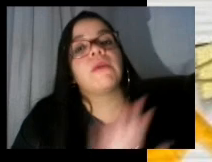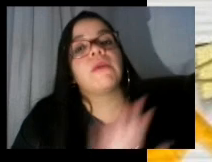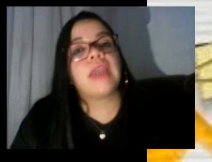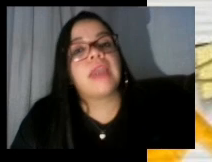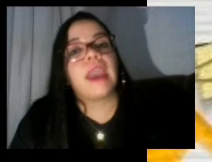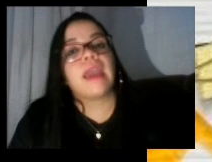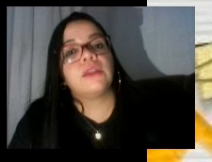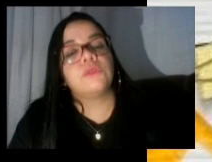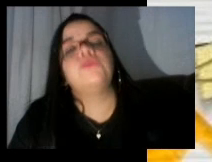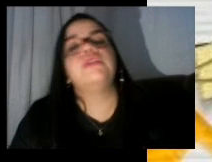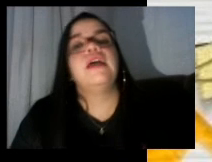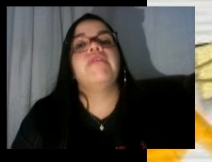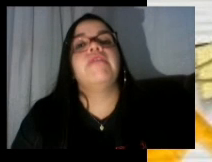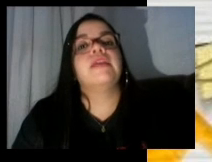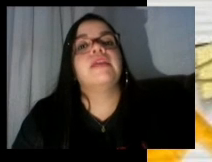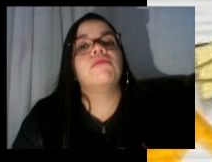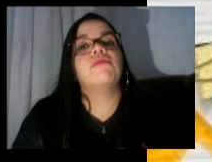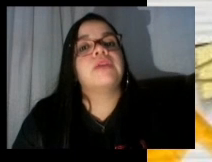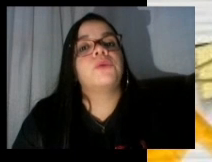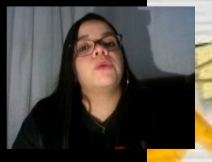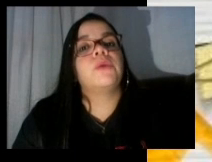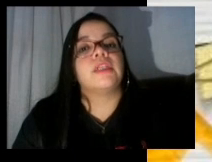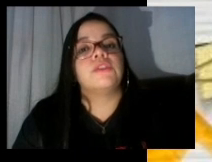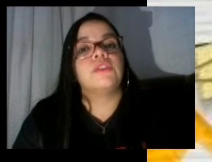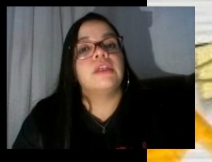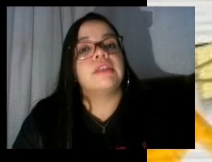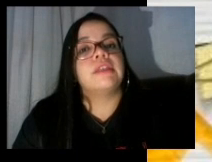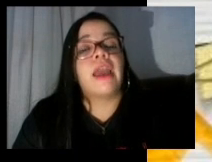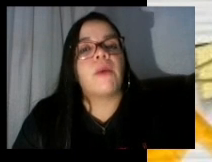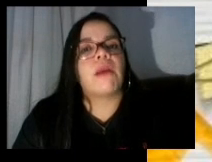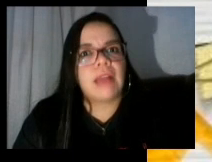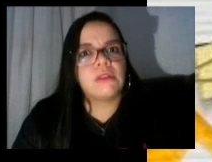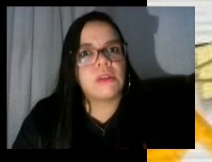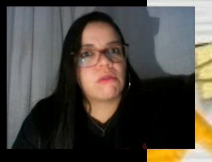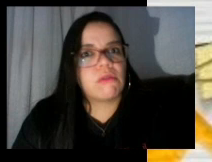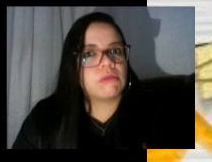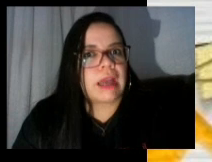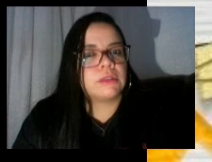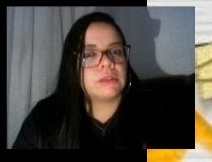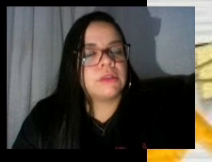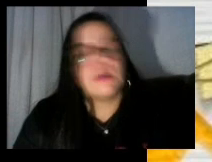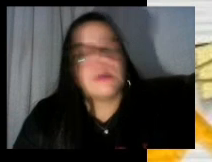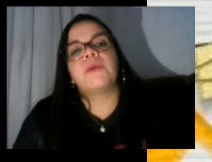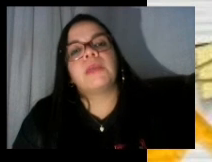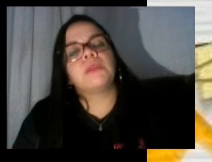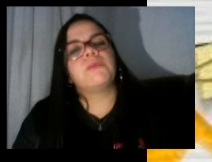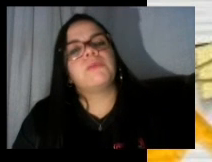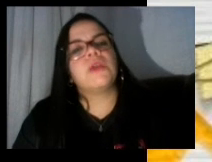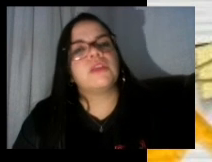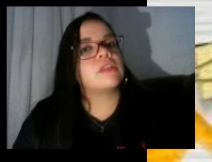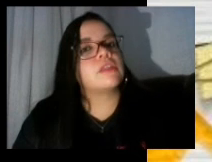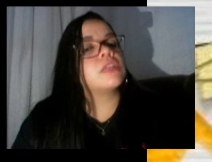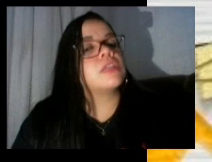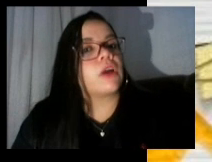E qualquer dúvida vai entrar em contato com a gente, tá? Eu aguardo o seu contato, porque é muito